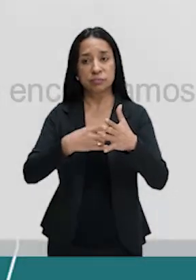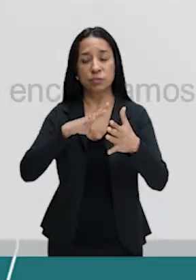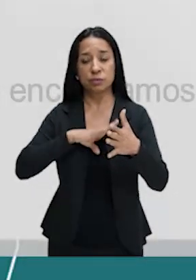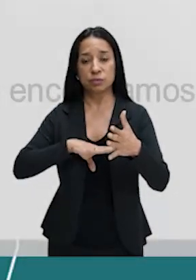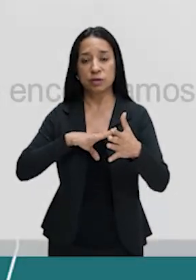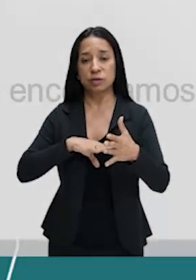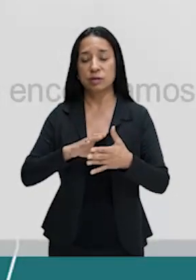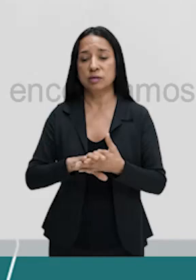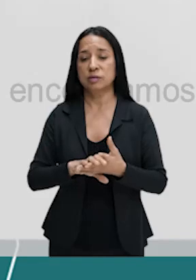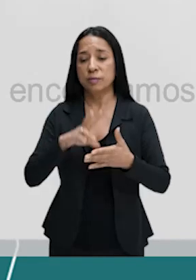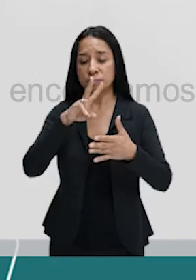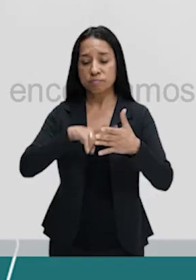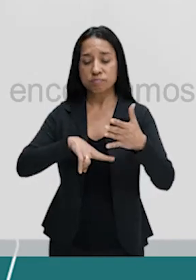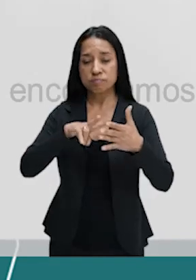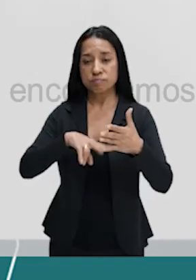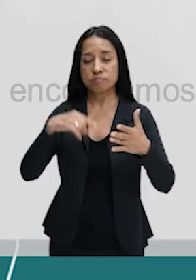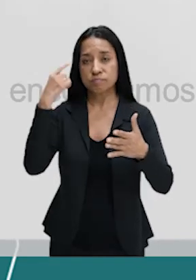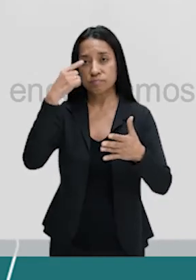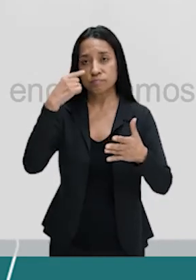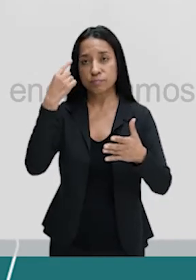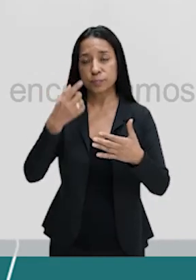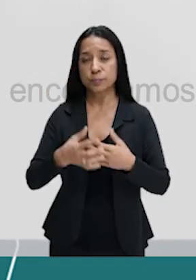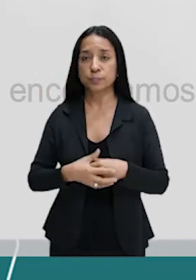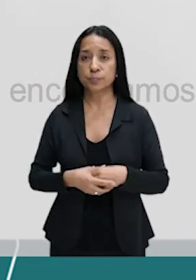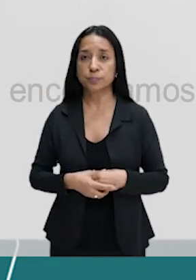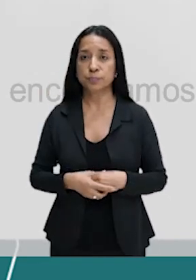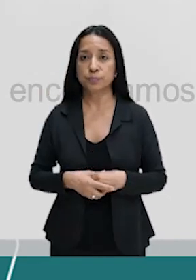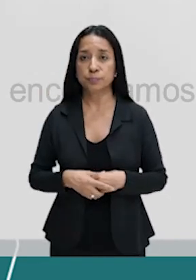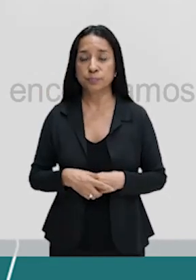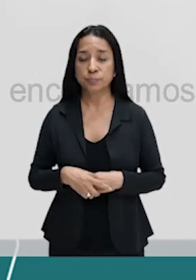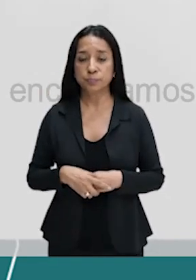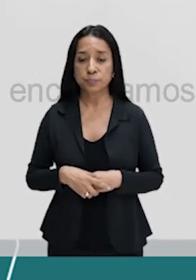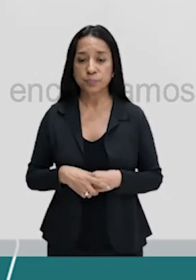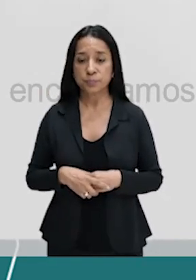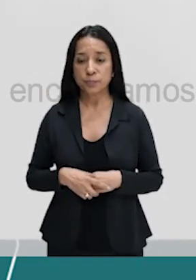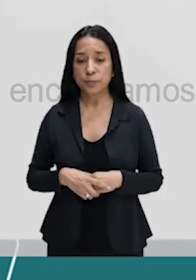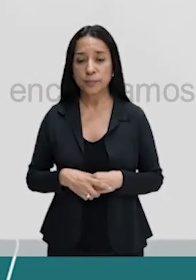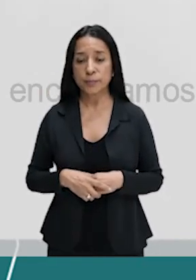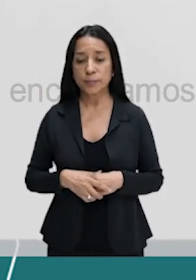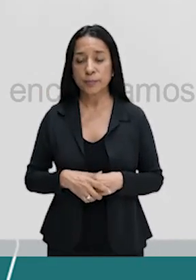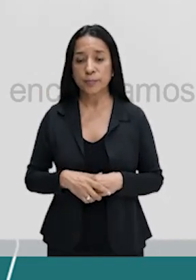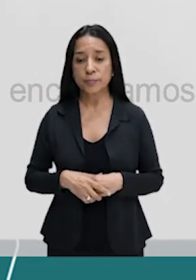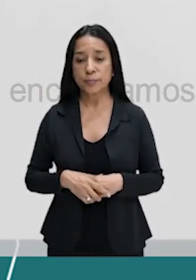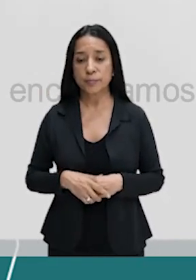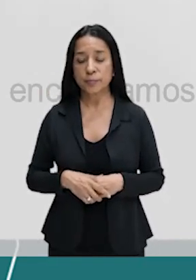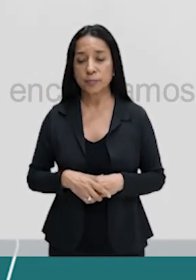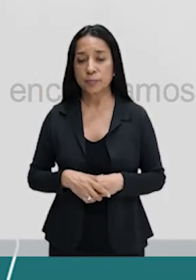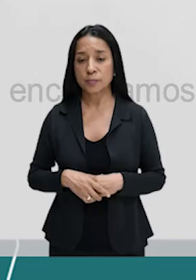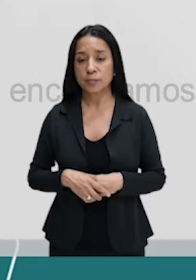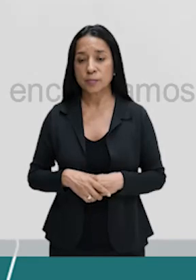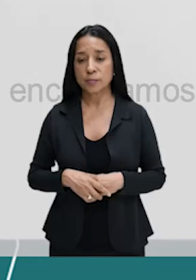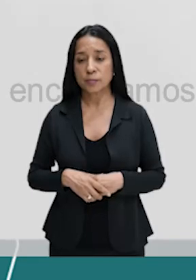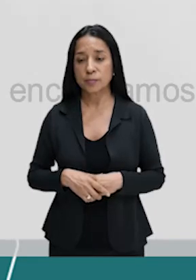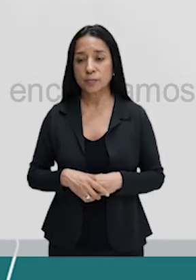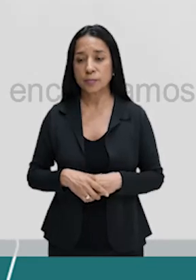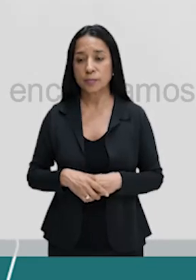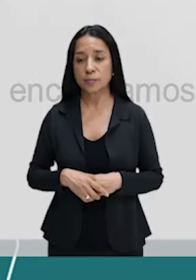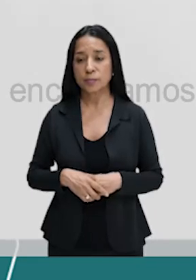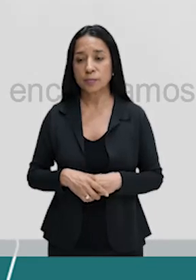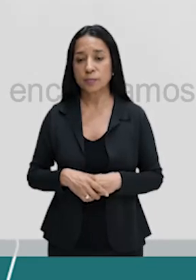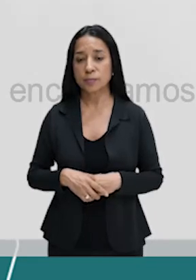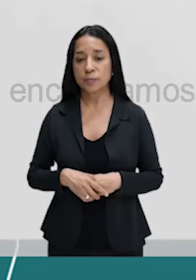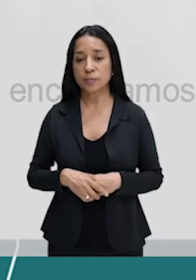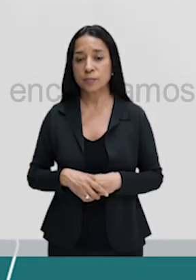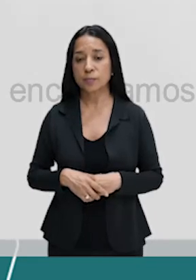quedo, tu quedas, él queda, nosotros quedamos, vosotros quedais,